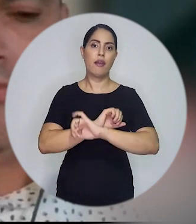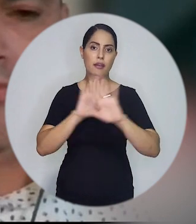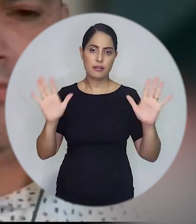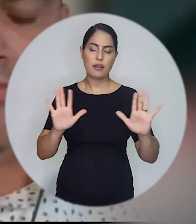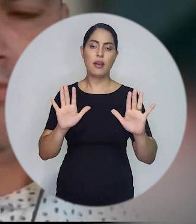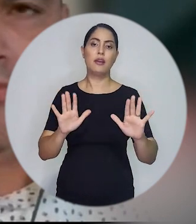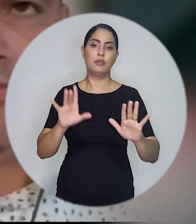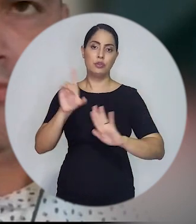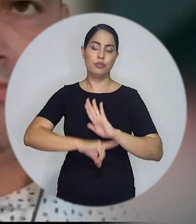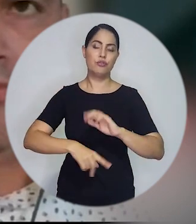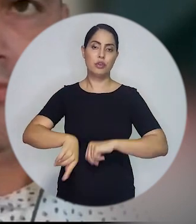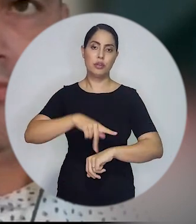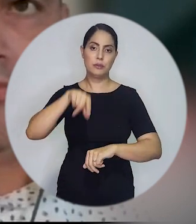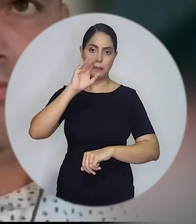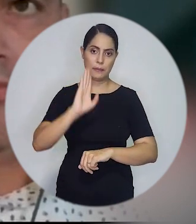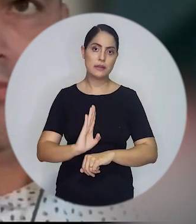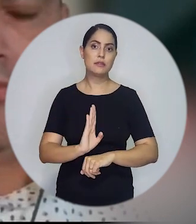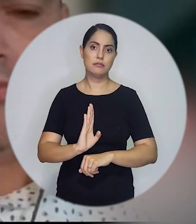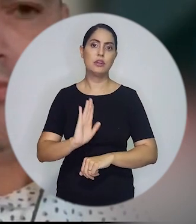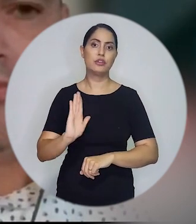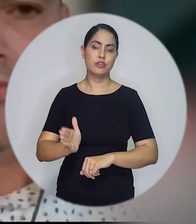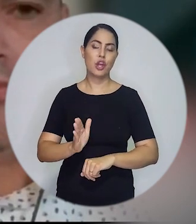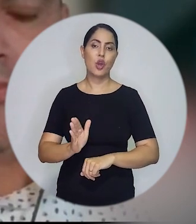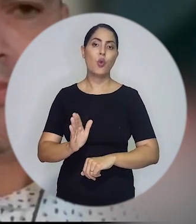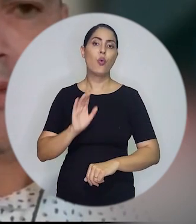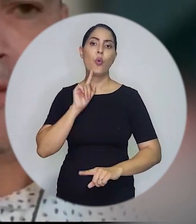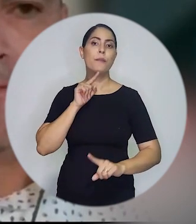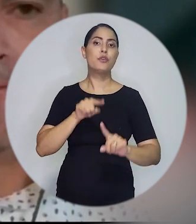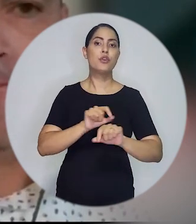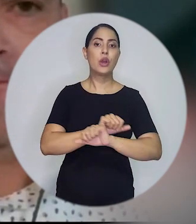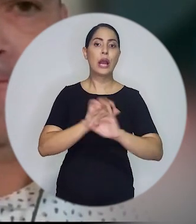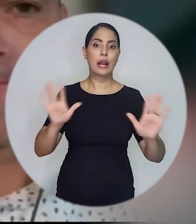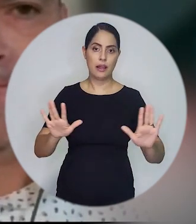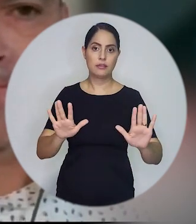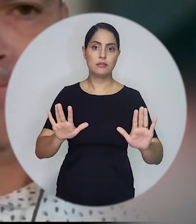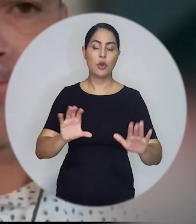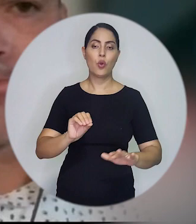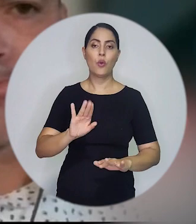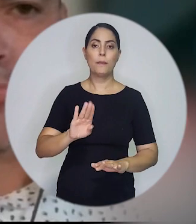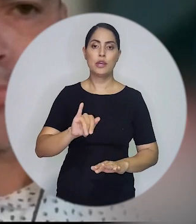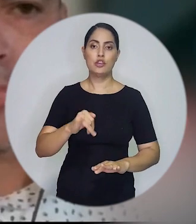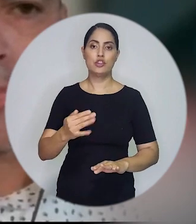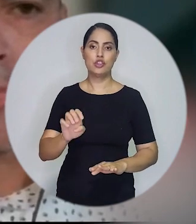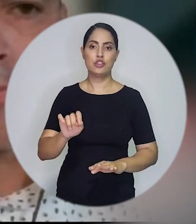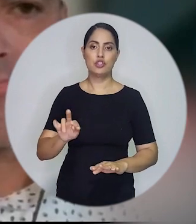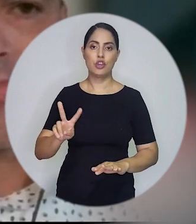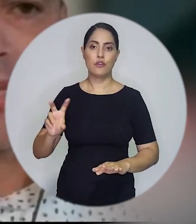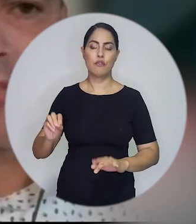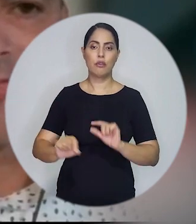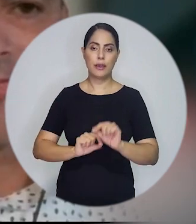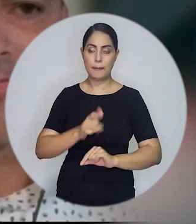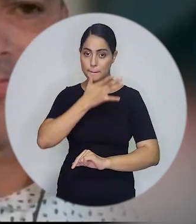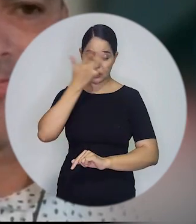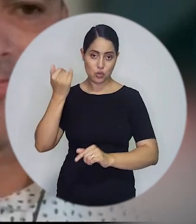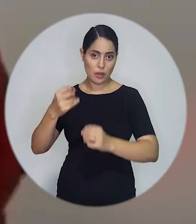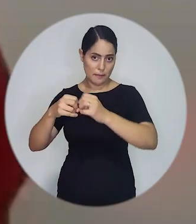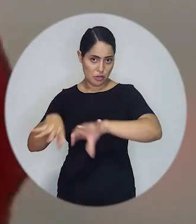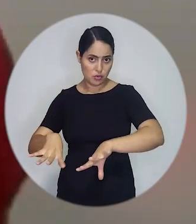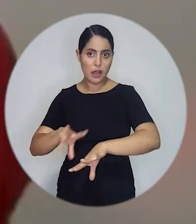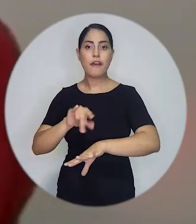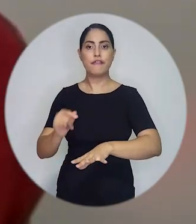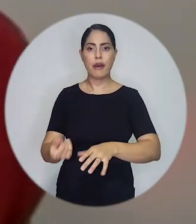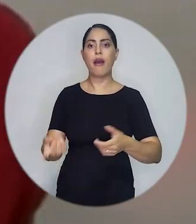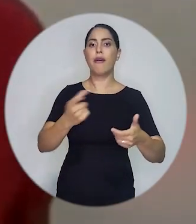extremamente sedimentado no nosso direito brasileiro, ela é objetiva. Aquele que causar um dano tem o dever